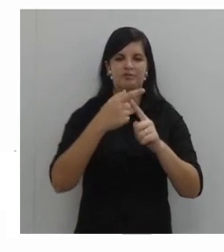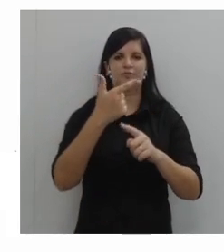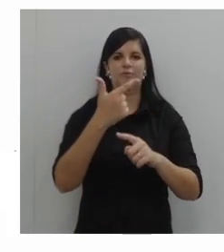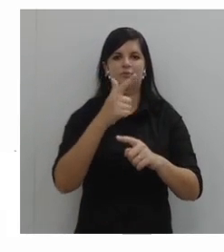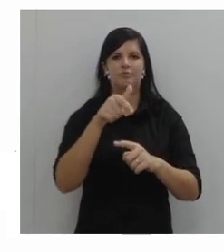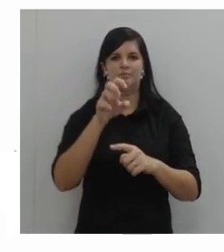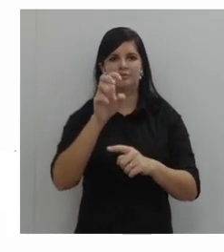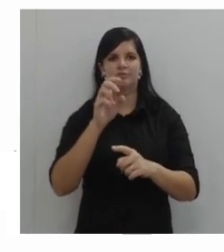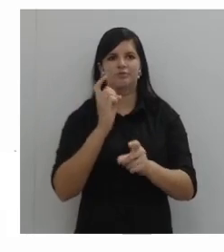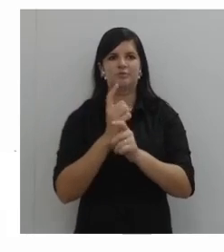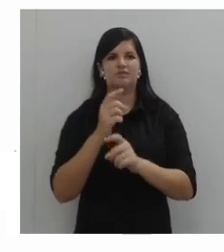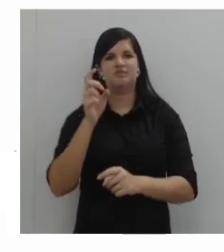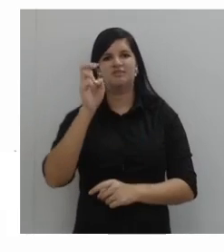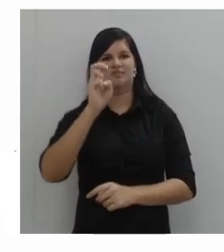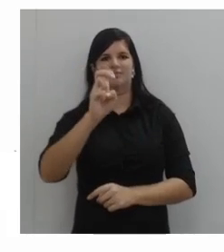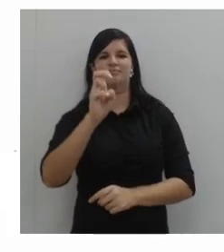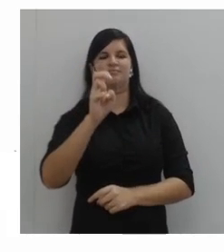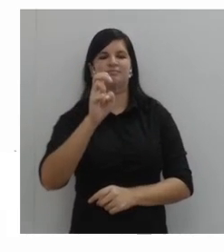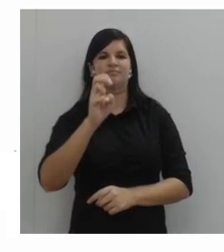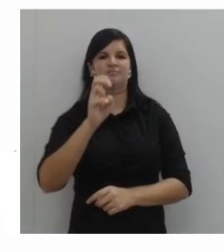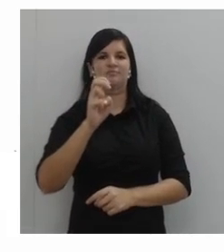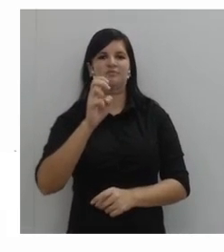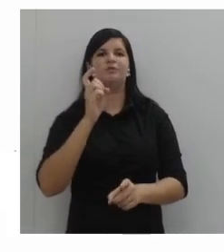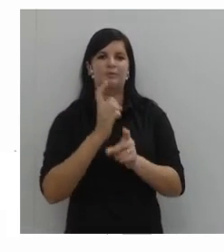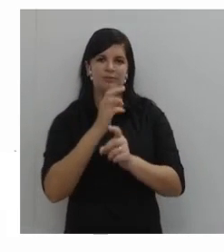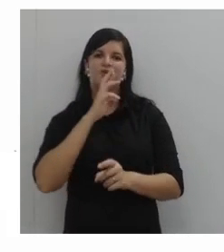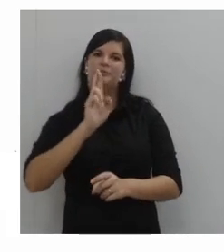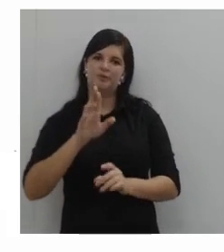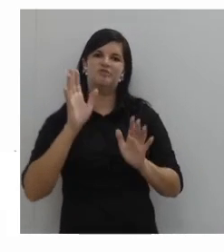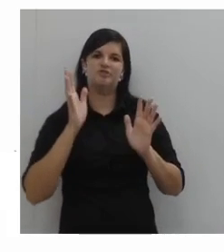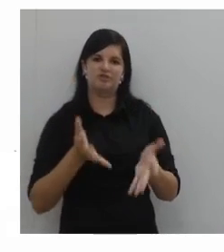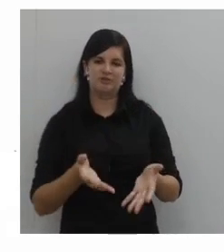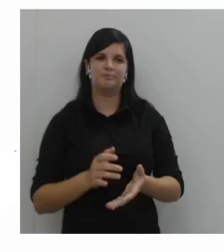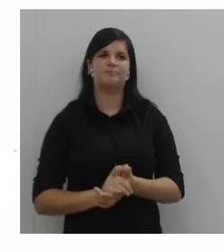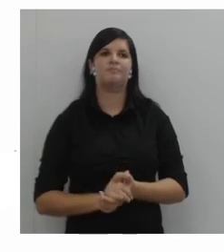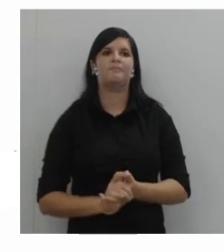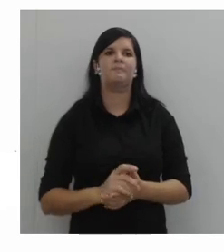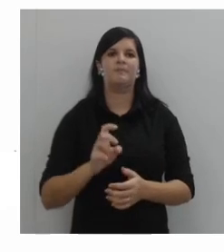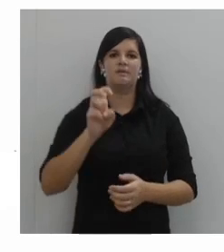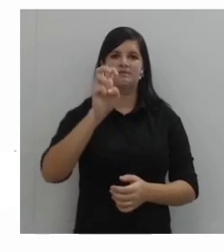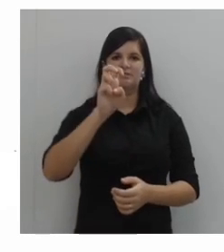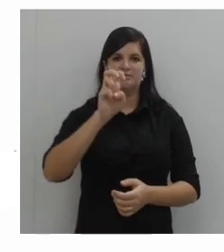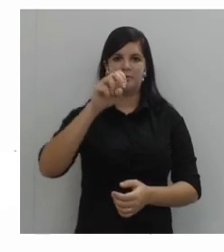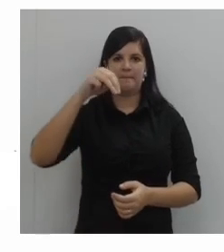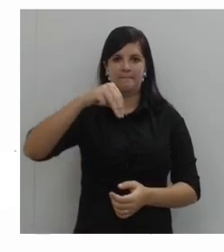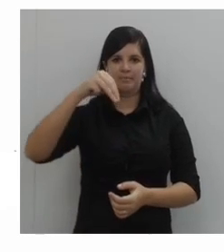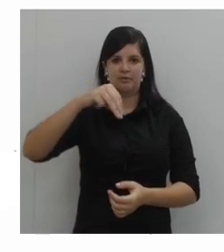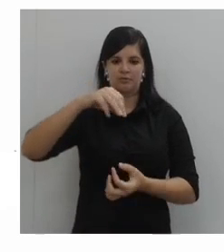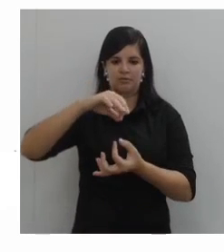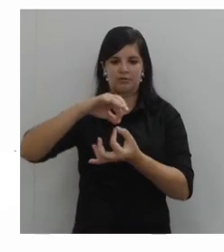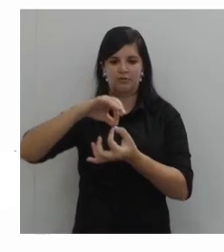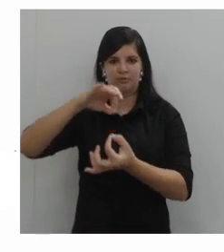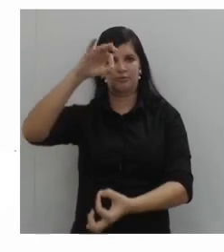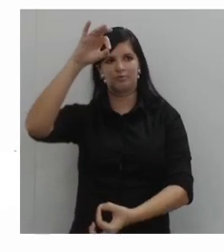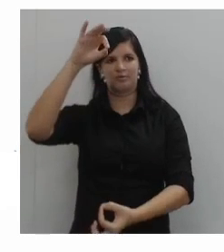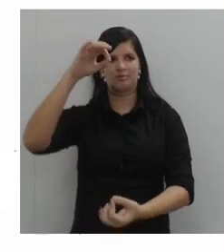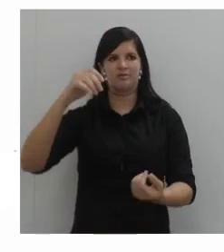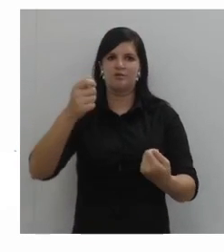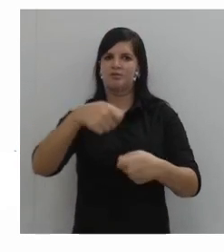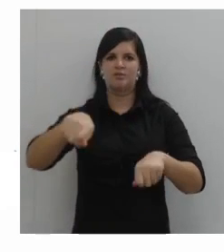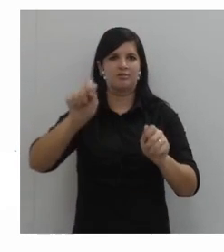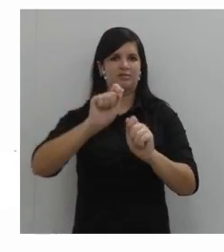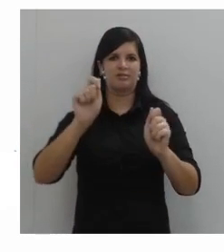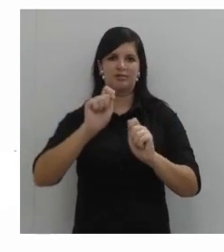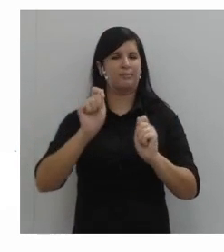você encontrou aí uma resposta para a questão, que é 5 metros a altura da pista de skate. Isso sem precisar estar